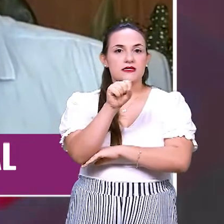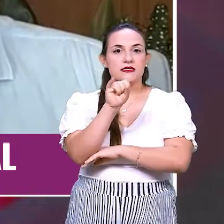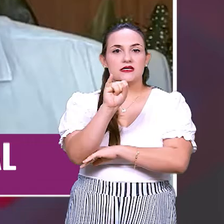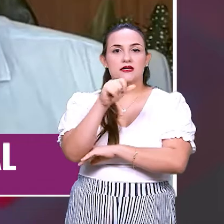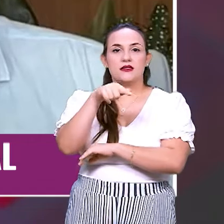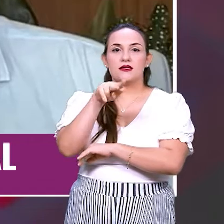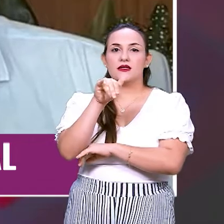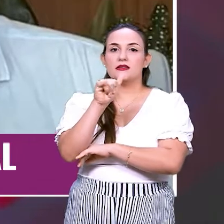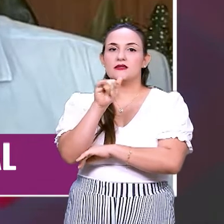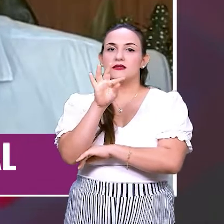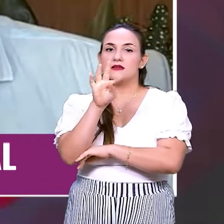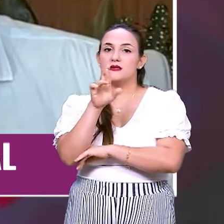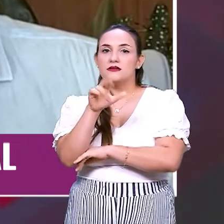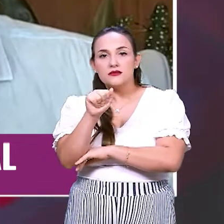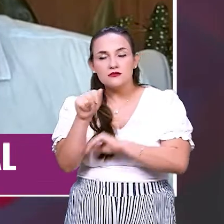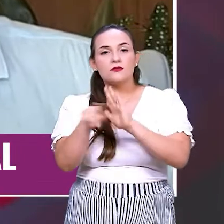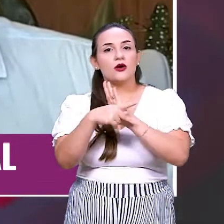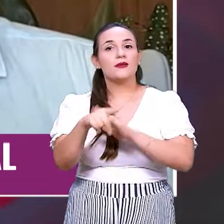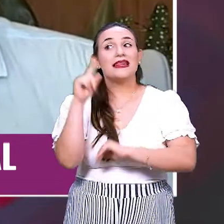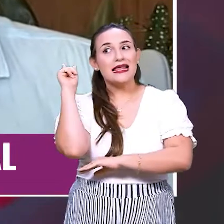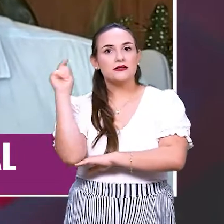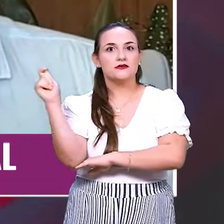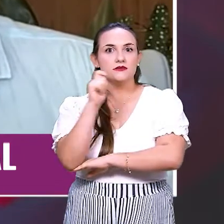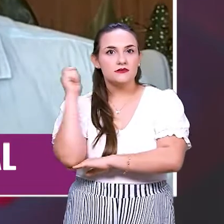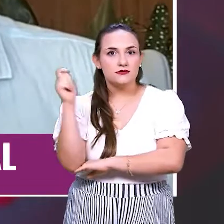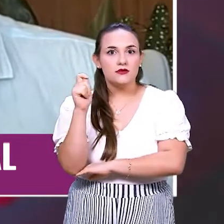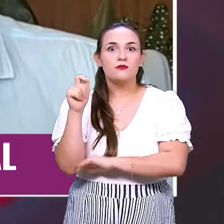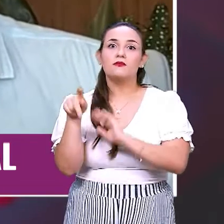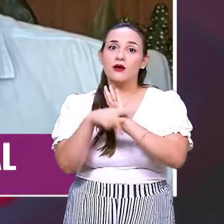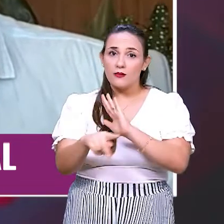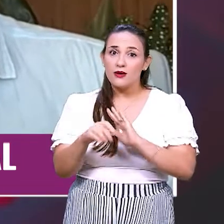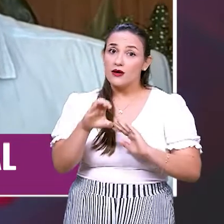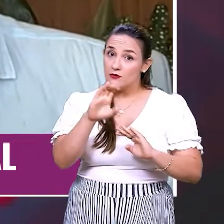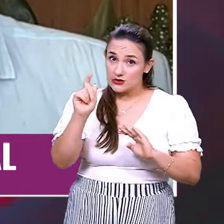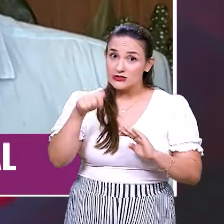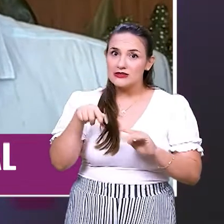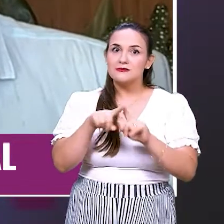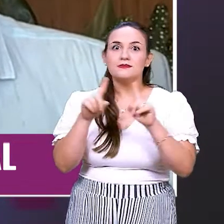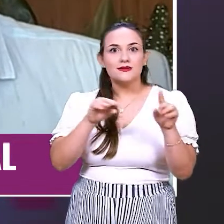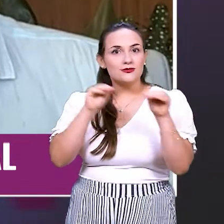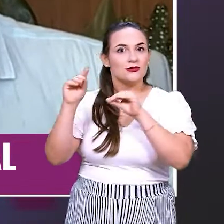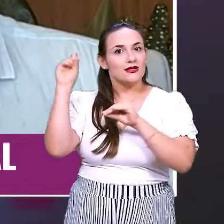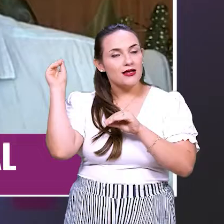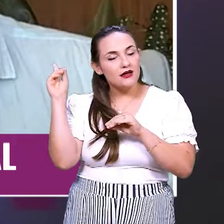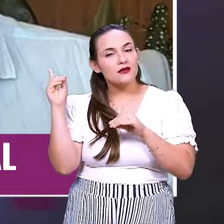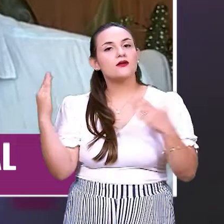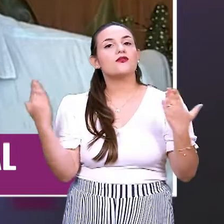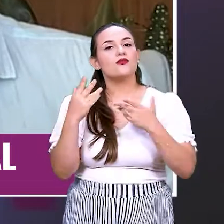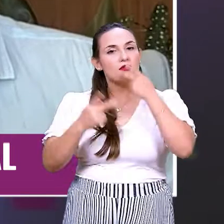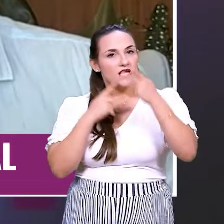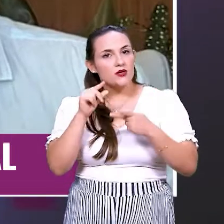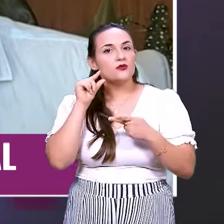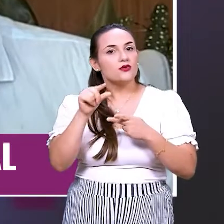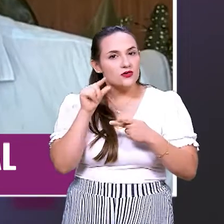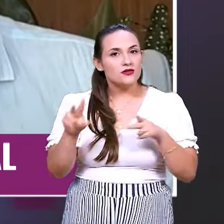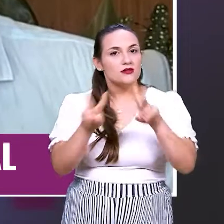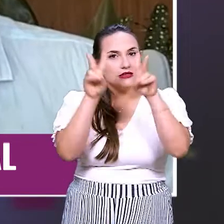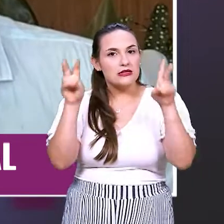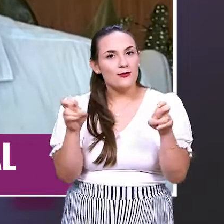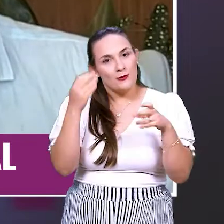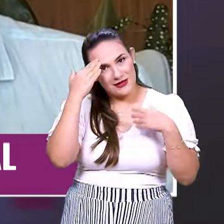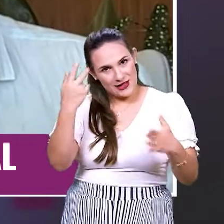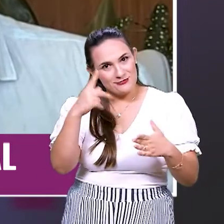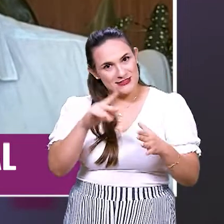e está com a gente, então, lá de Porto Alegre, Rio Grande do Sul, é campograndense e vai falar um pouquinho com a gente a respeito desse assunto. Obrigada pela